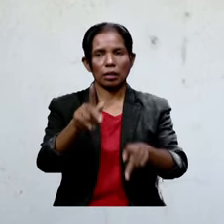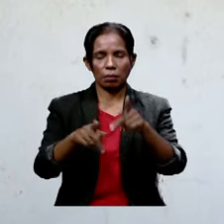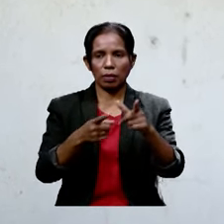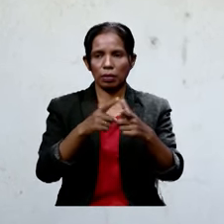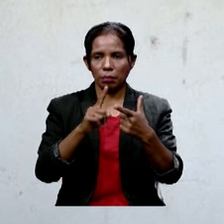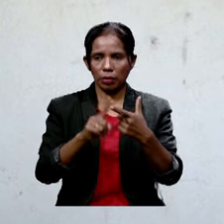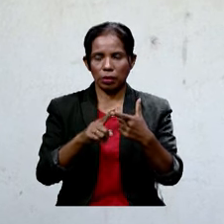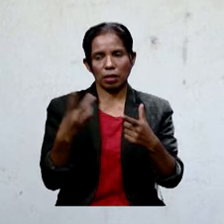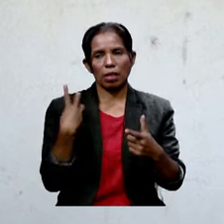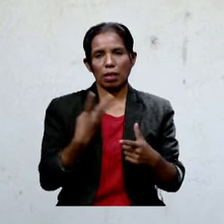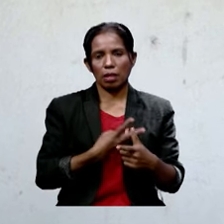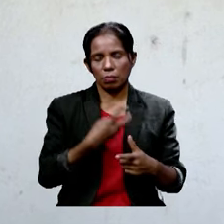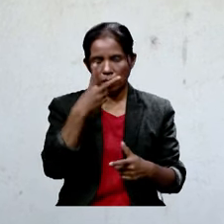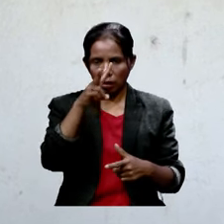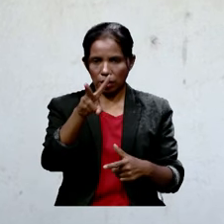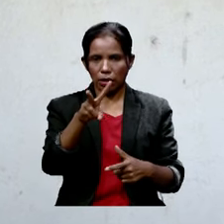de amiharen inia